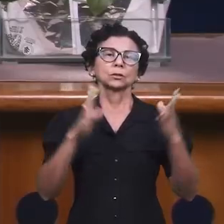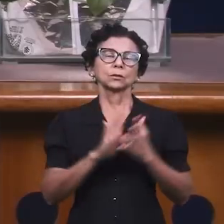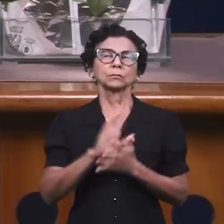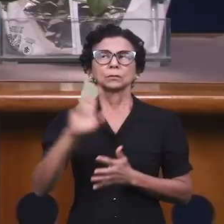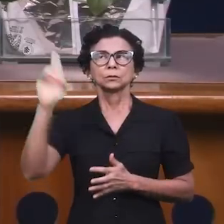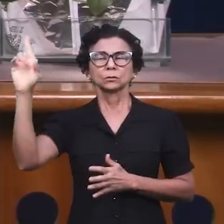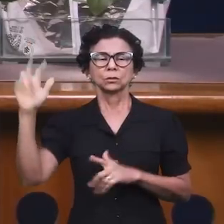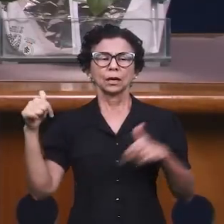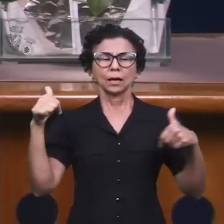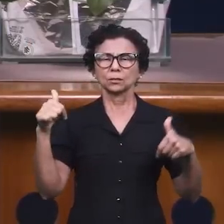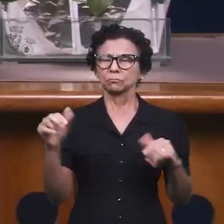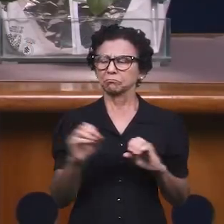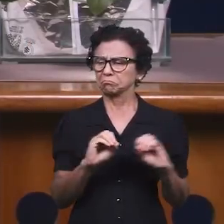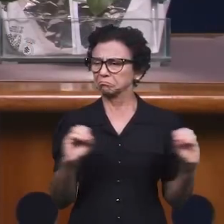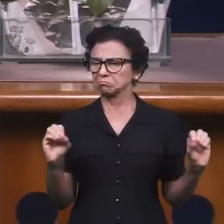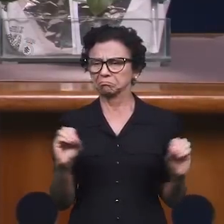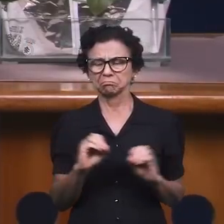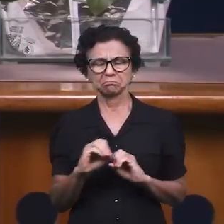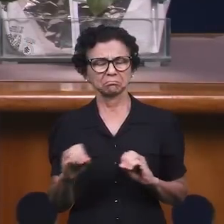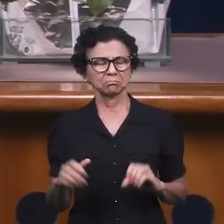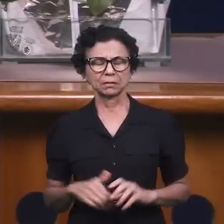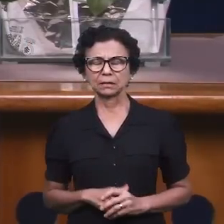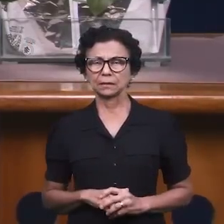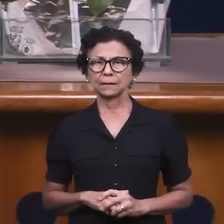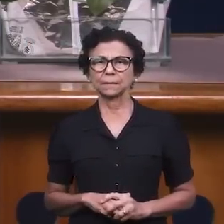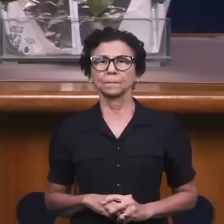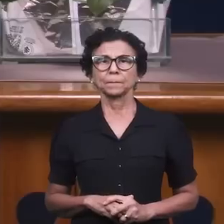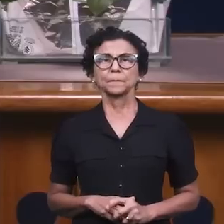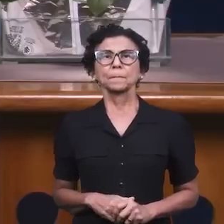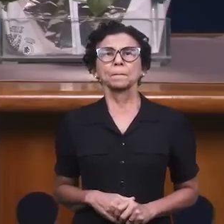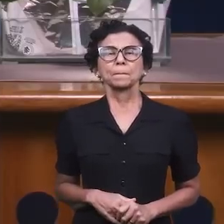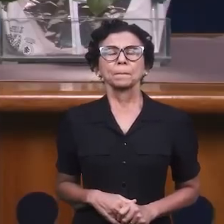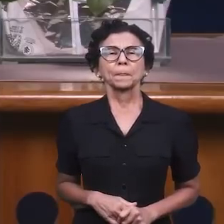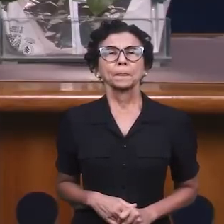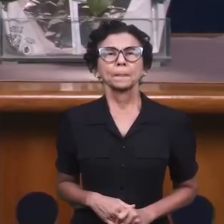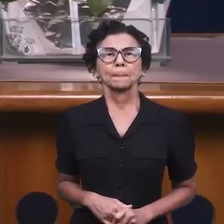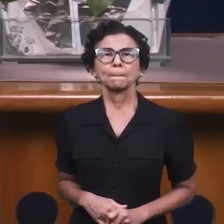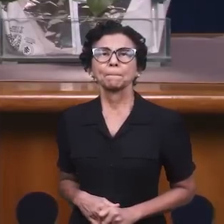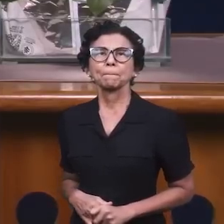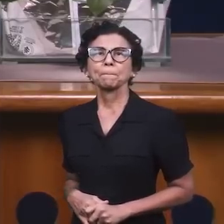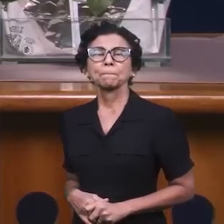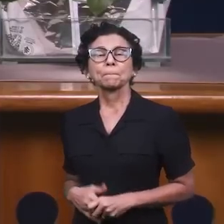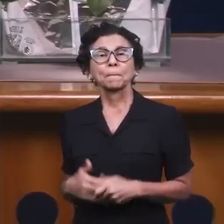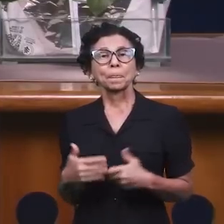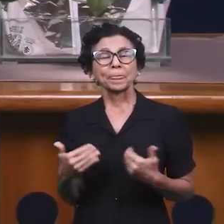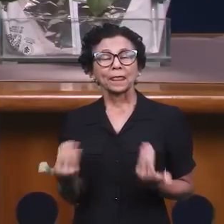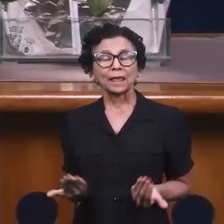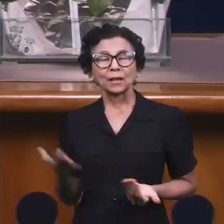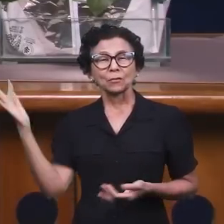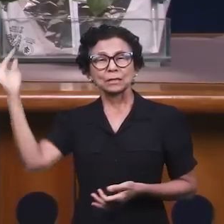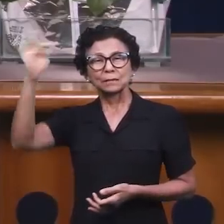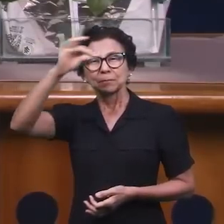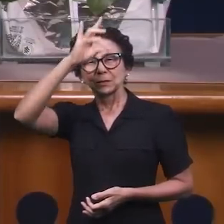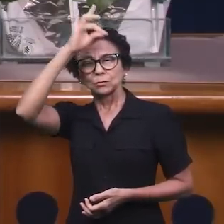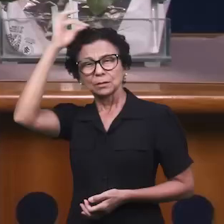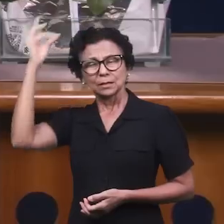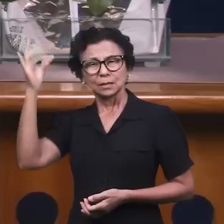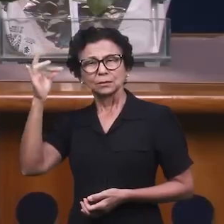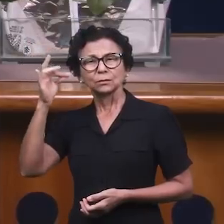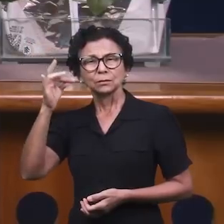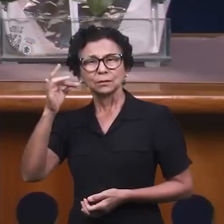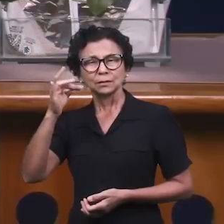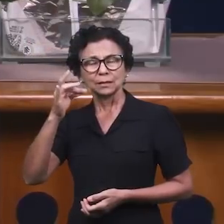Senhor. E a verdadeira evidência de estar cheio do Espírito Santo deve ser aquela que retorna, né,